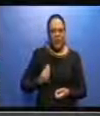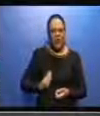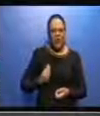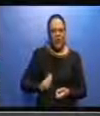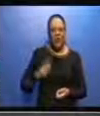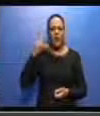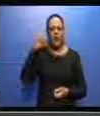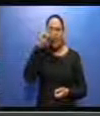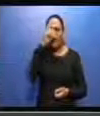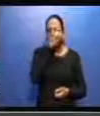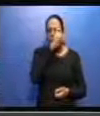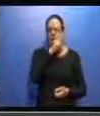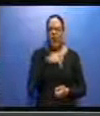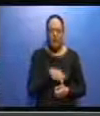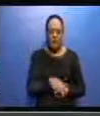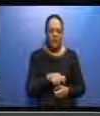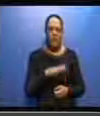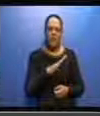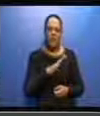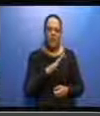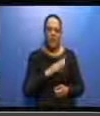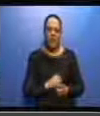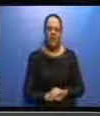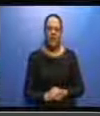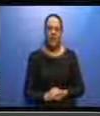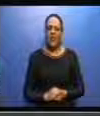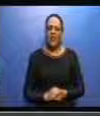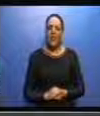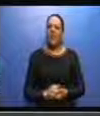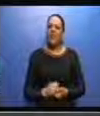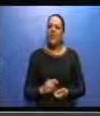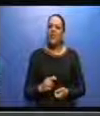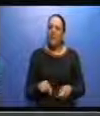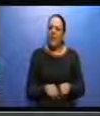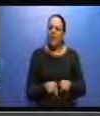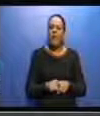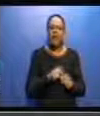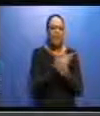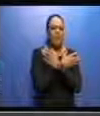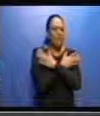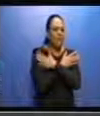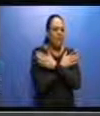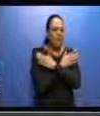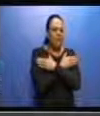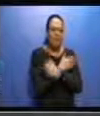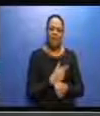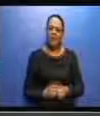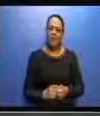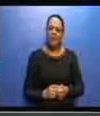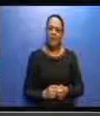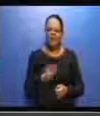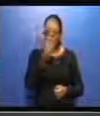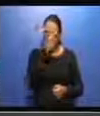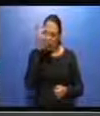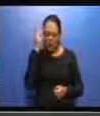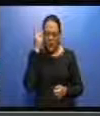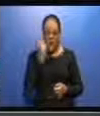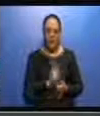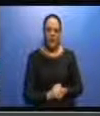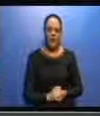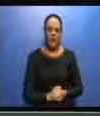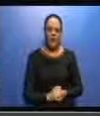comunidades né ocasionou também o desemprego porque a oferta de vagas no mercado de trabalho